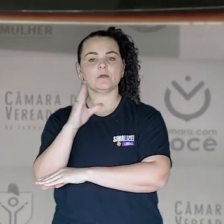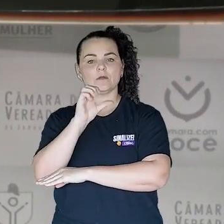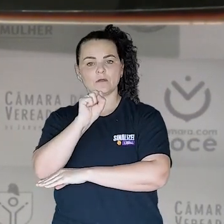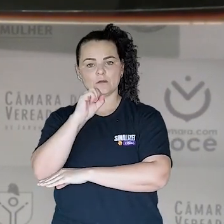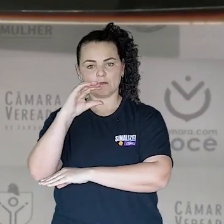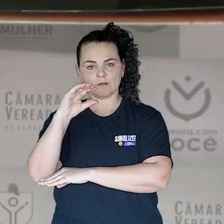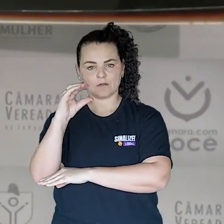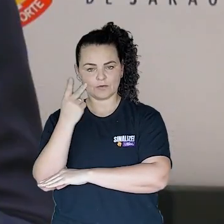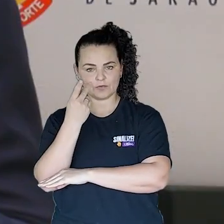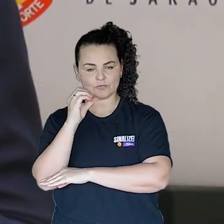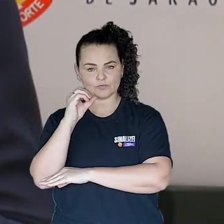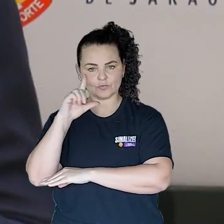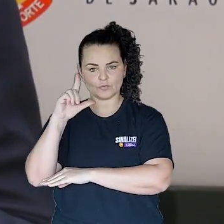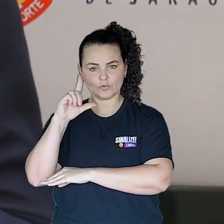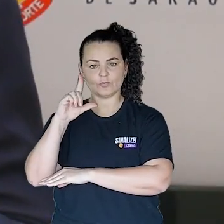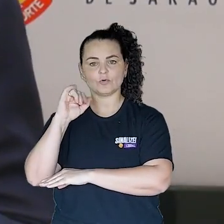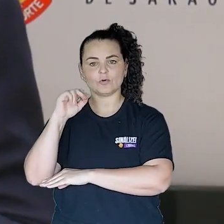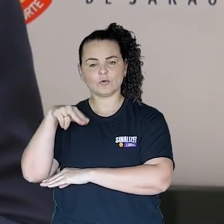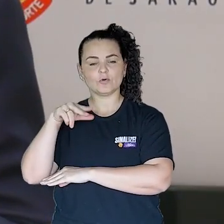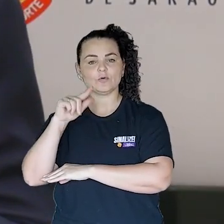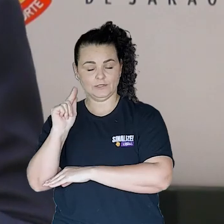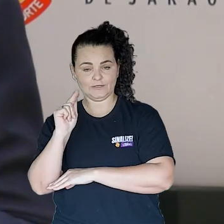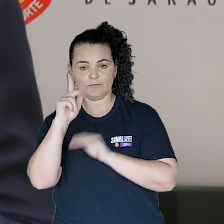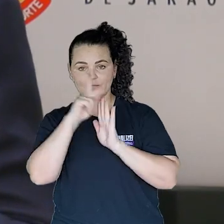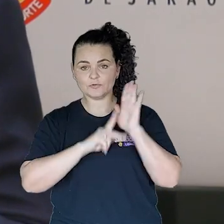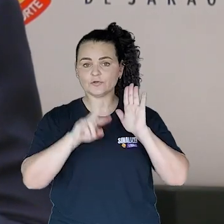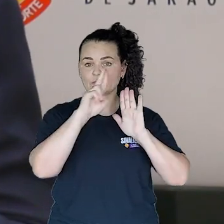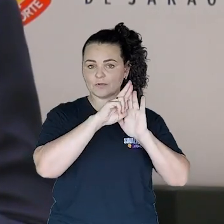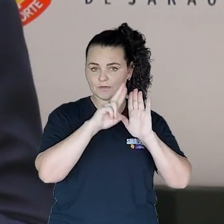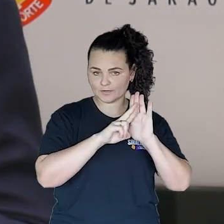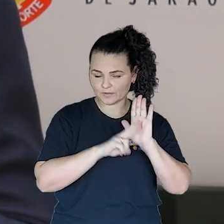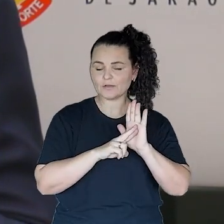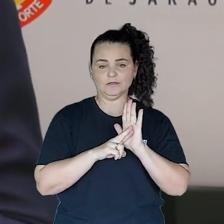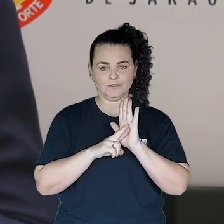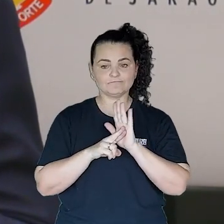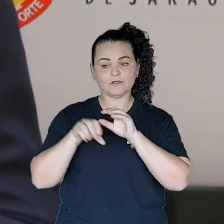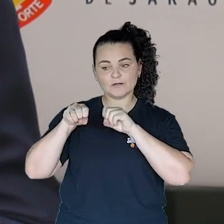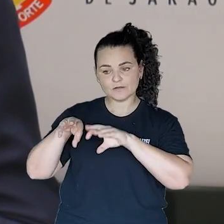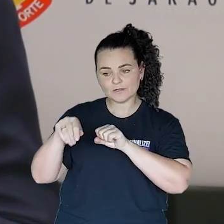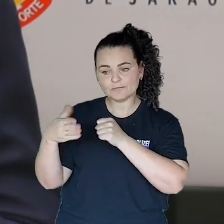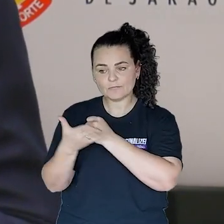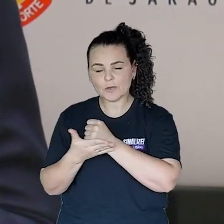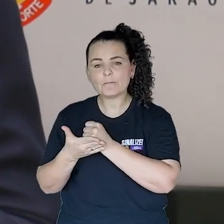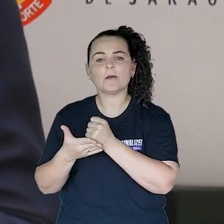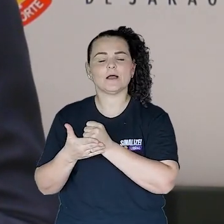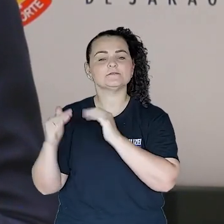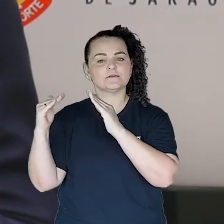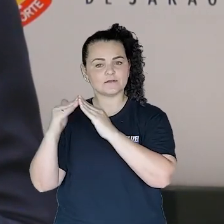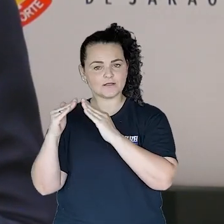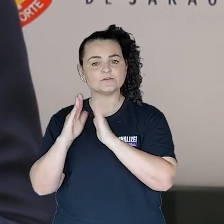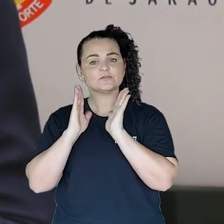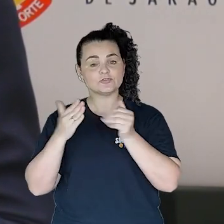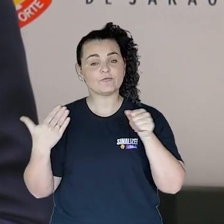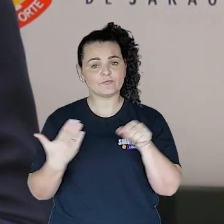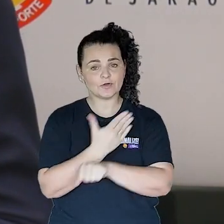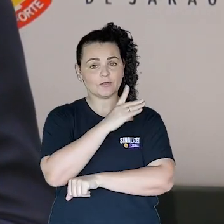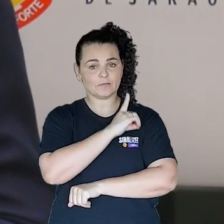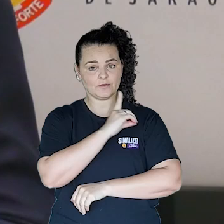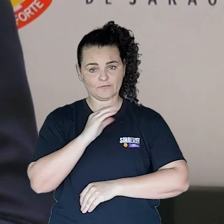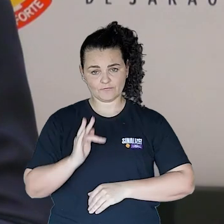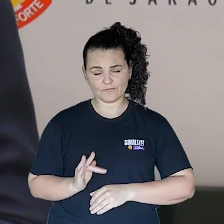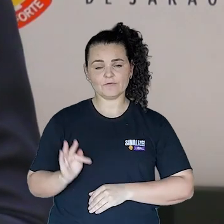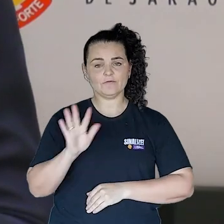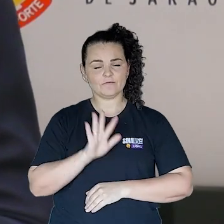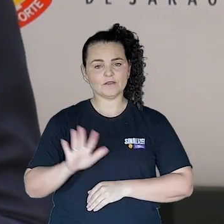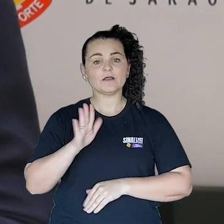de hom schooling o projeto que regulamenta a oferta domiciliar da Educação Básica já foi aprovado na câmara dos